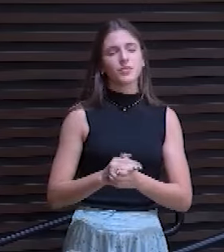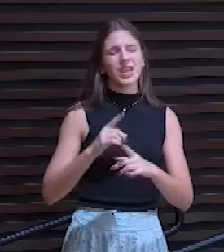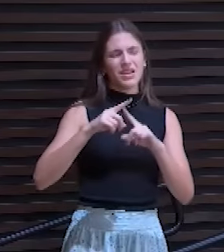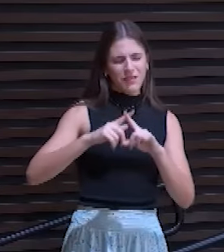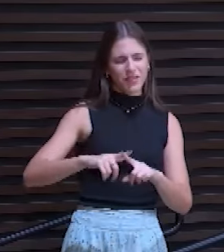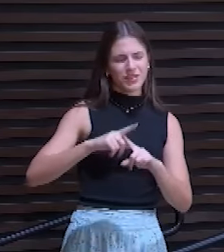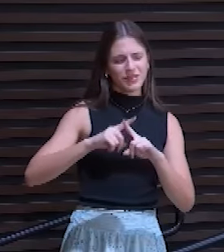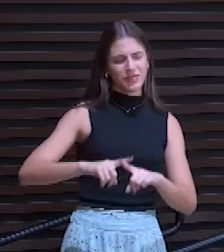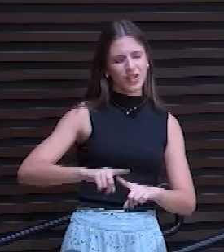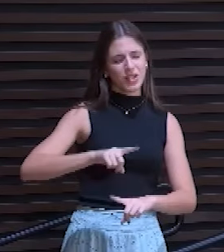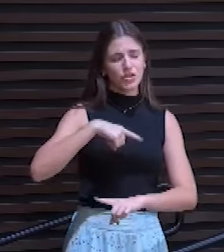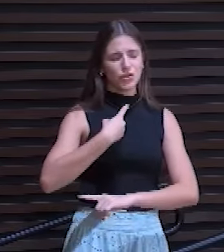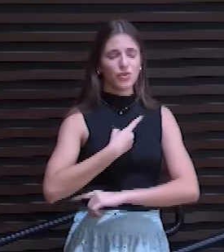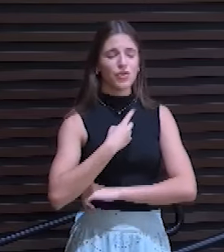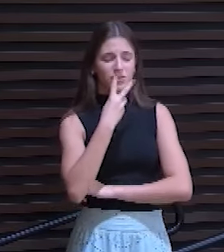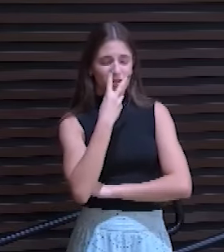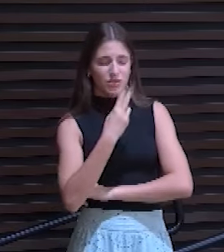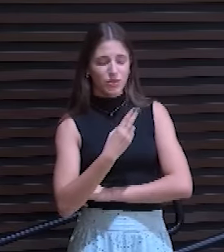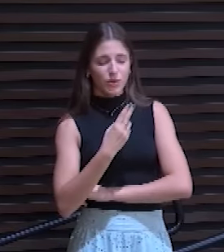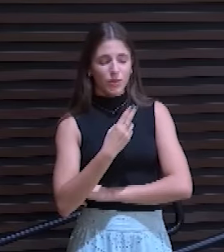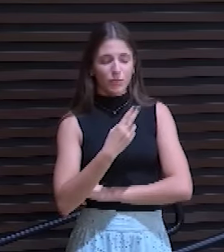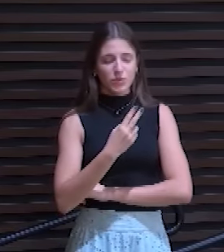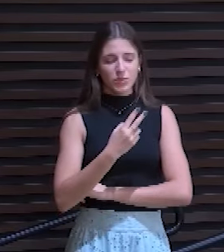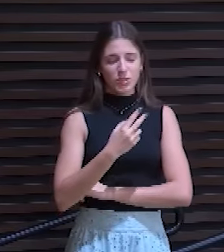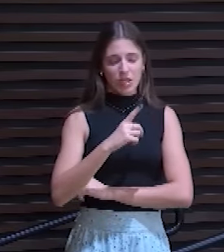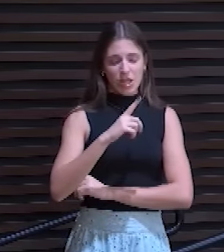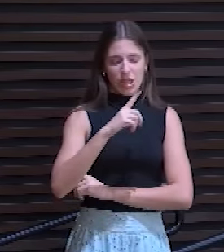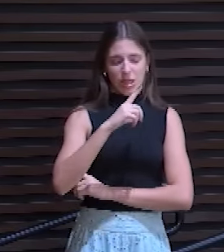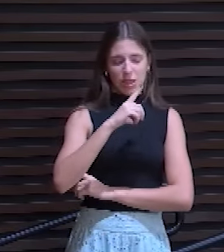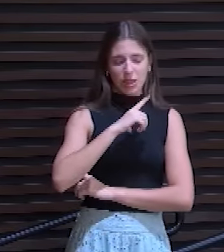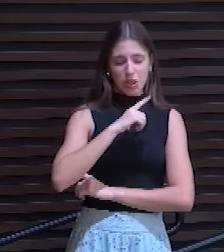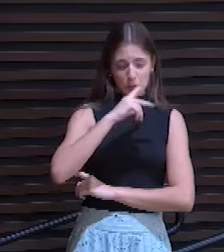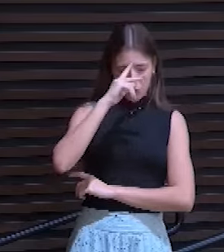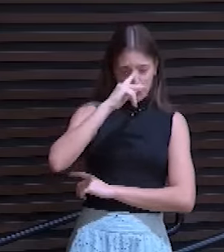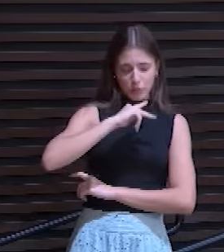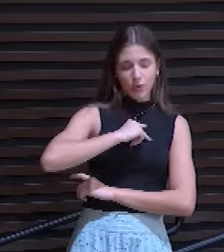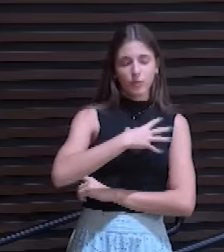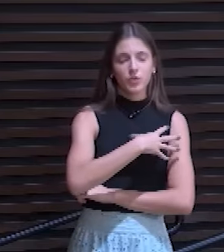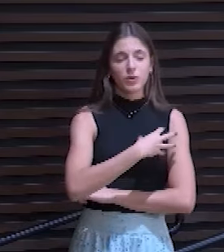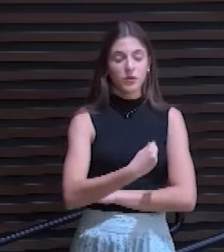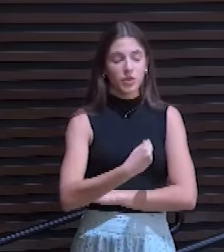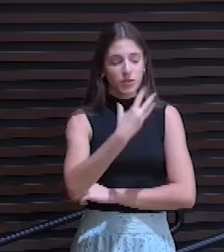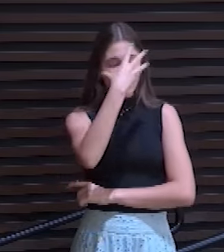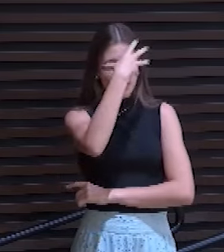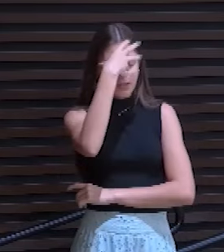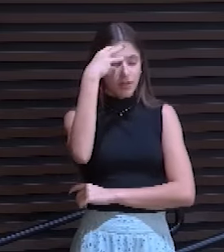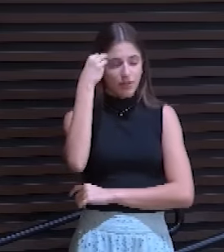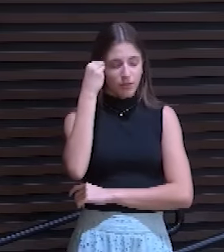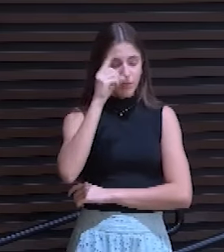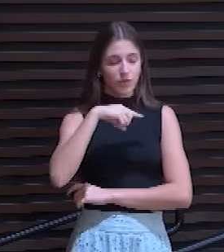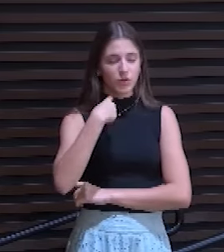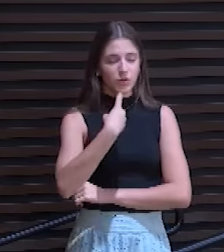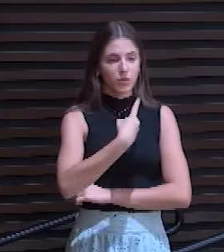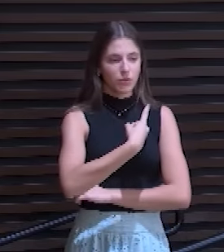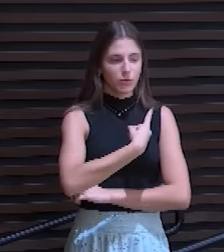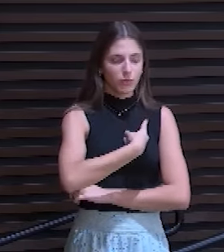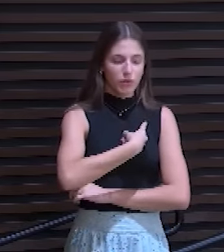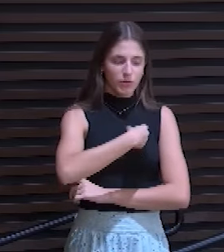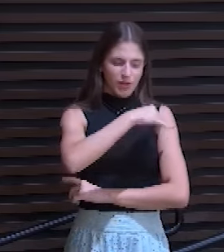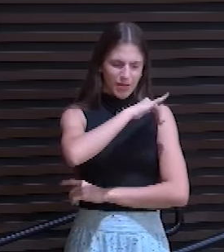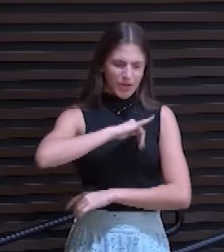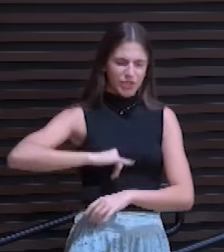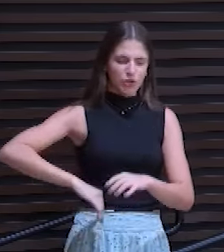que somos proprietários, donos dos nossos filhos, e nos esquecemos que somos os Teus embaixadores